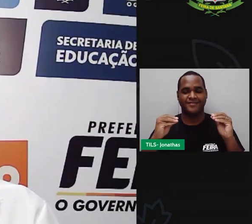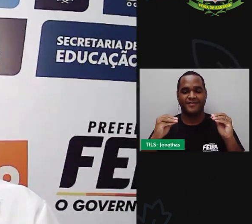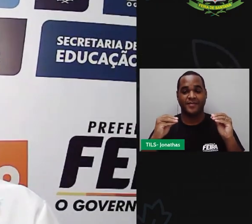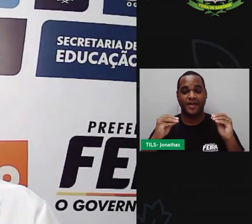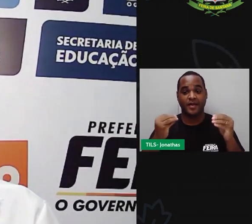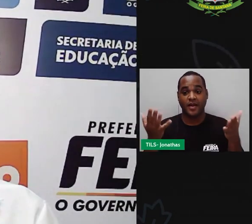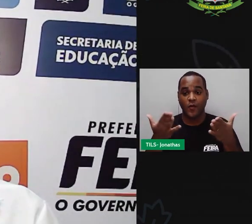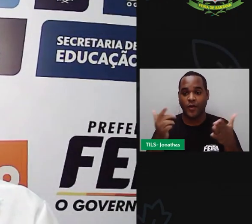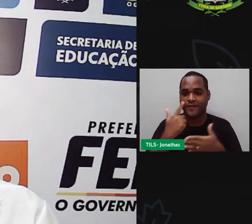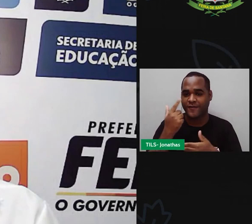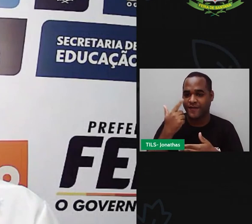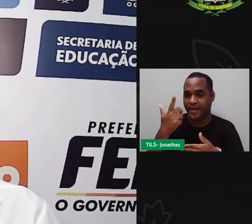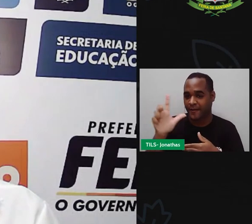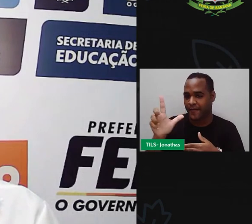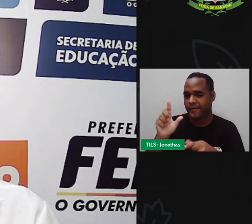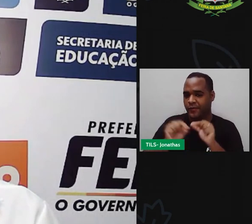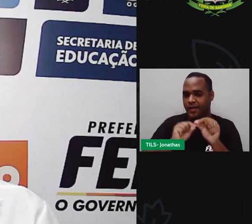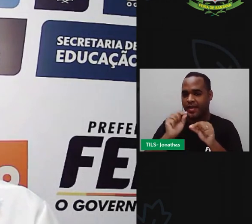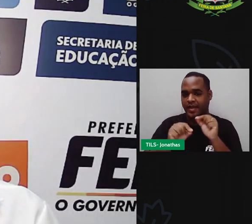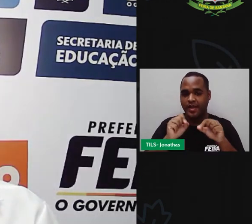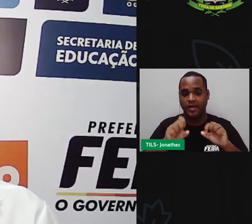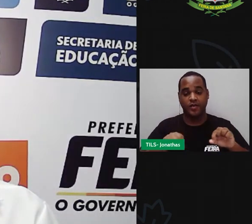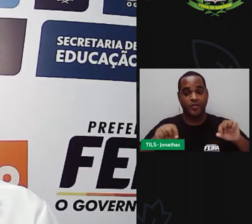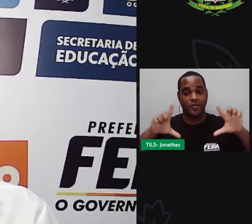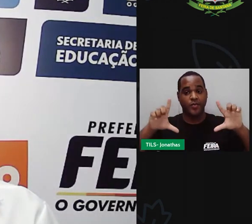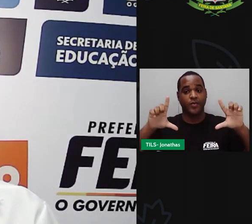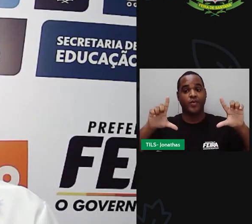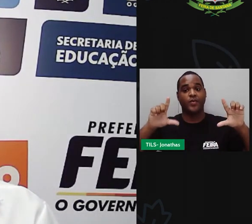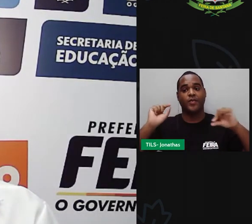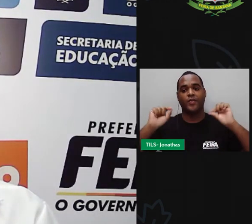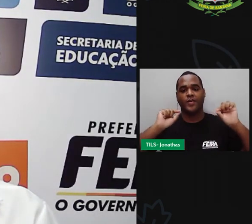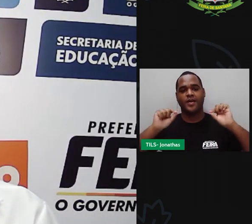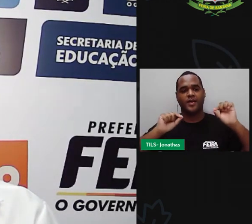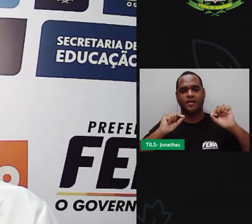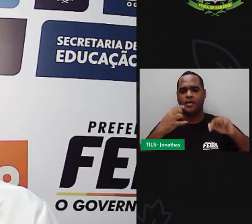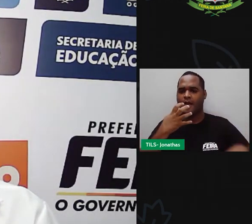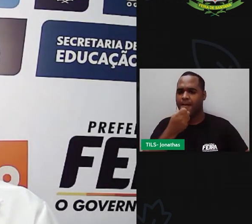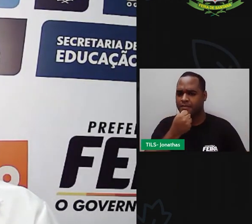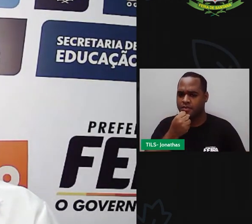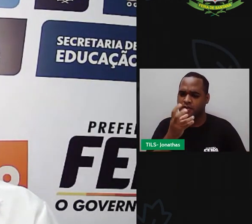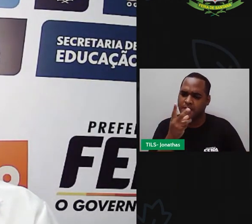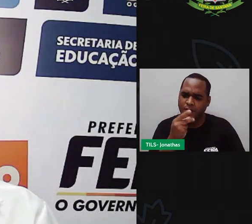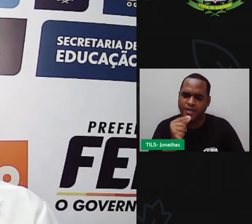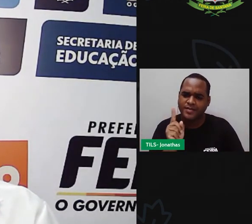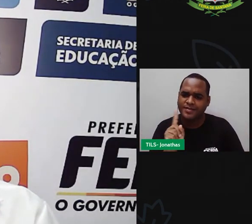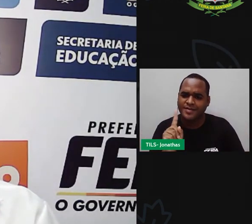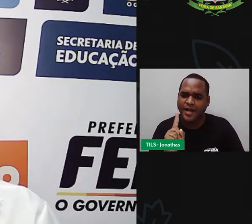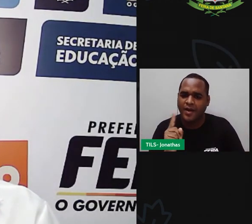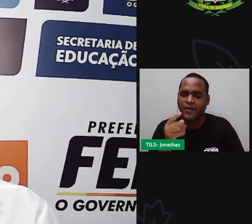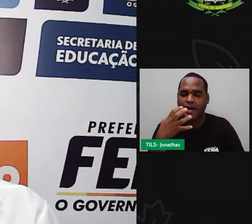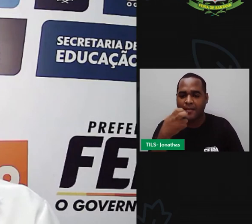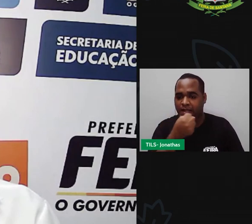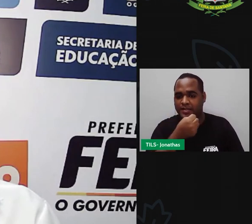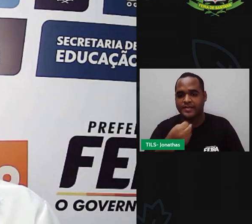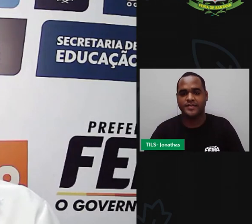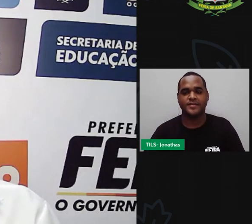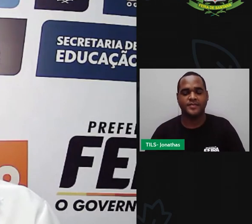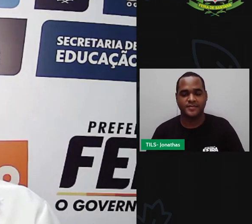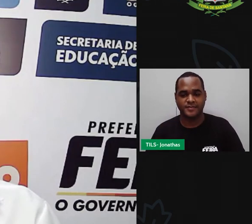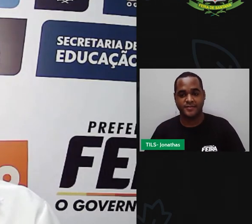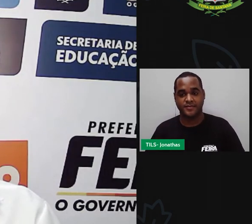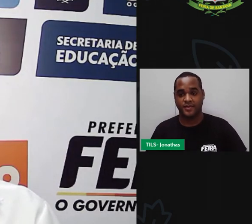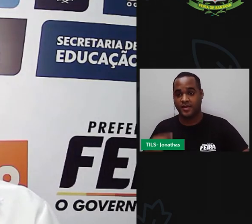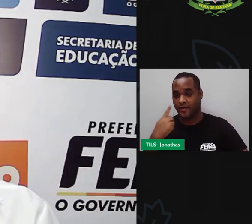agora a gente vai fazer aparecer, belezinha, mas é rapidinho também, não vai demorar nada, vai